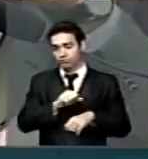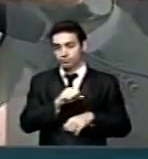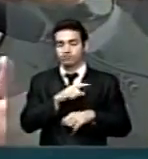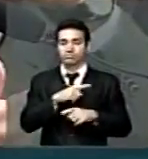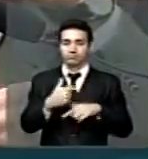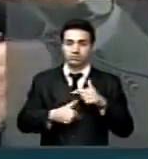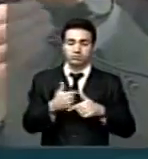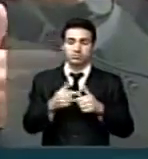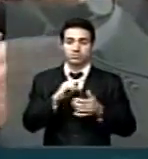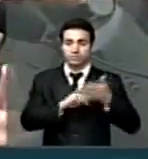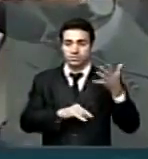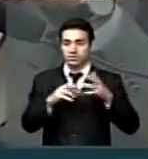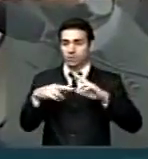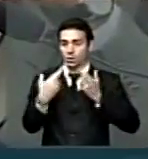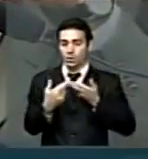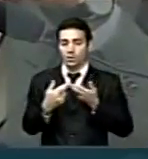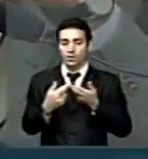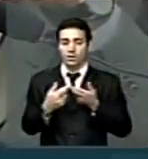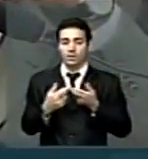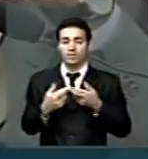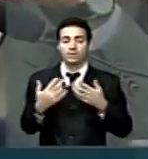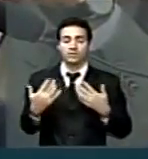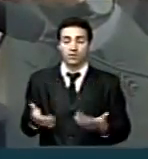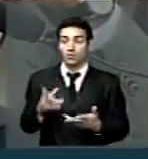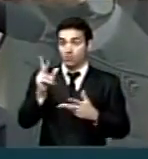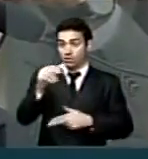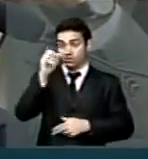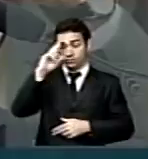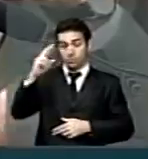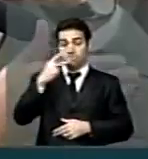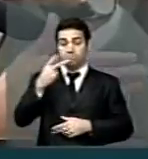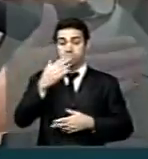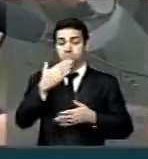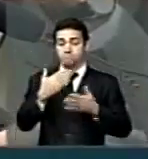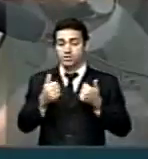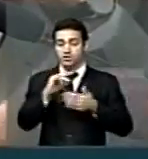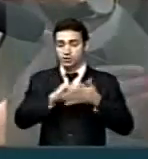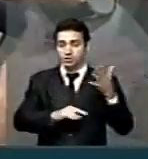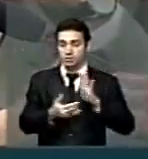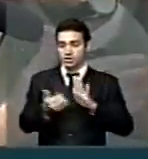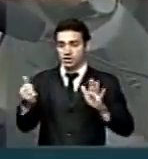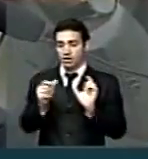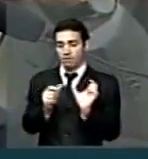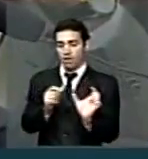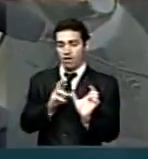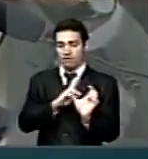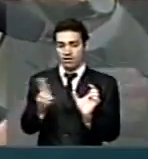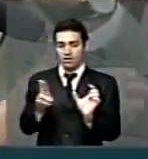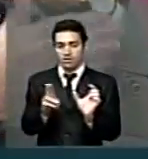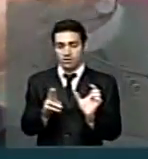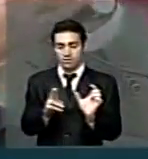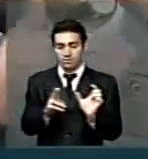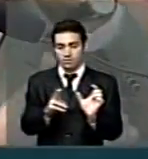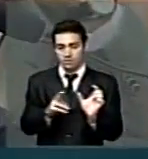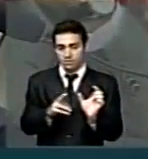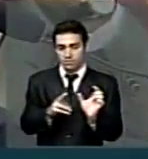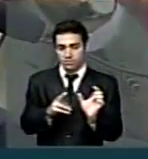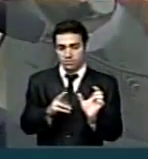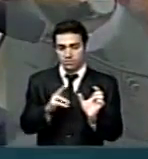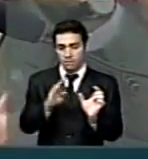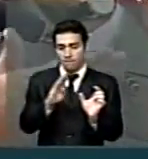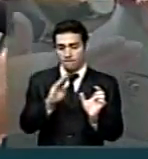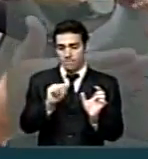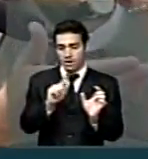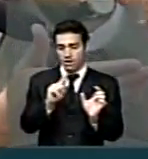seguinte, que do mesmo jeito que Vossa Excelência pediu para tirar das notas taquigráficas essa questão, o termo